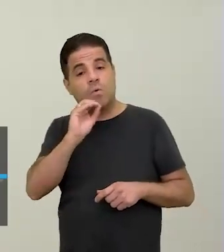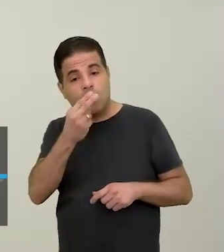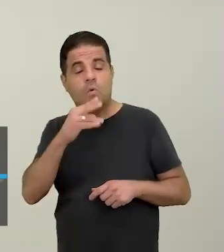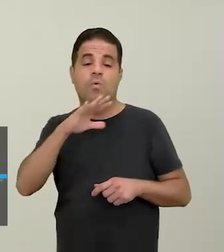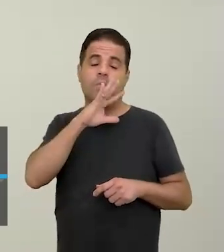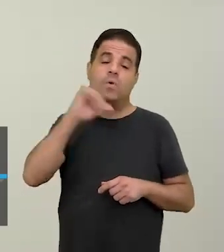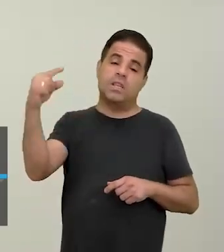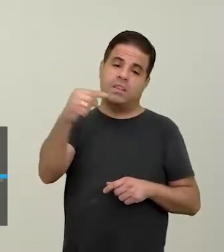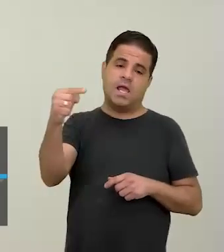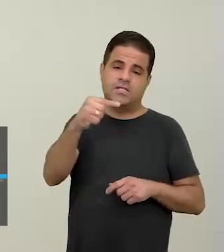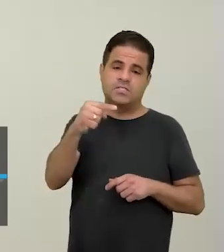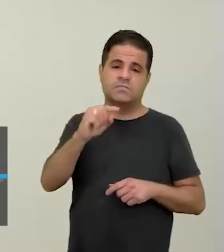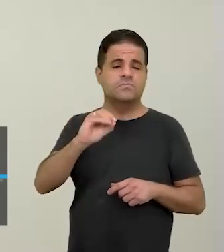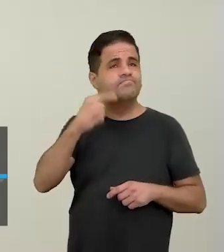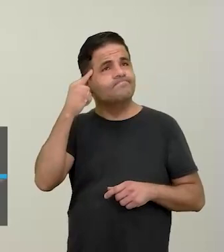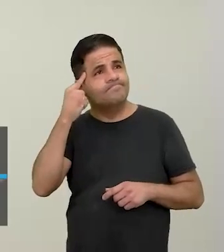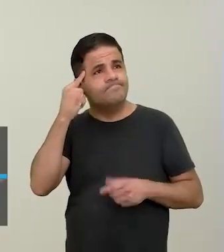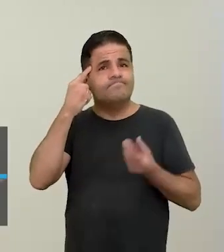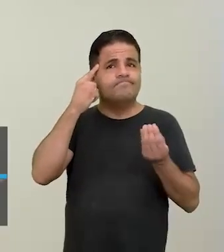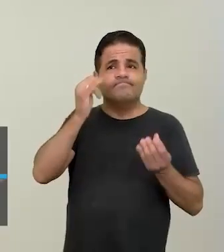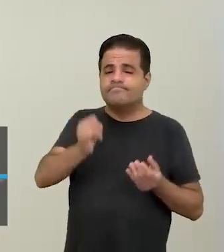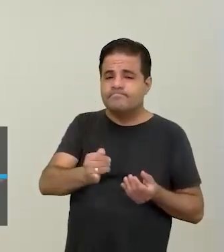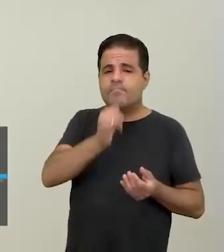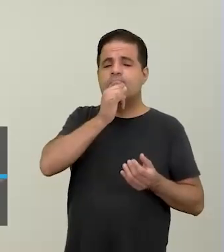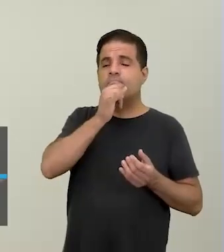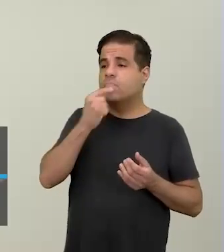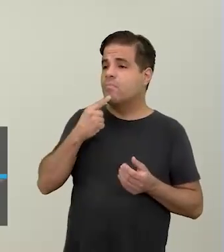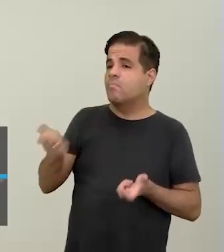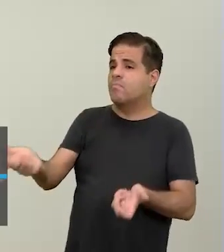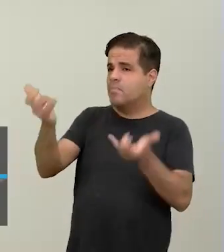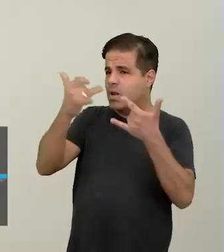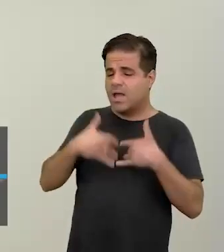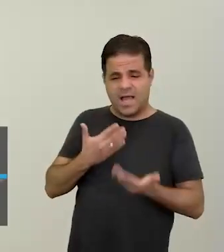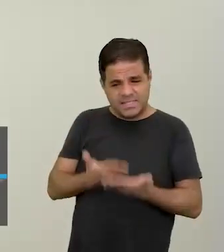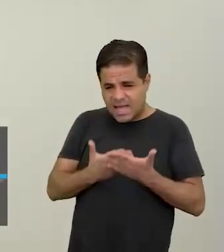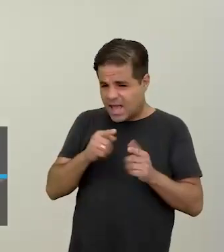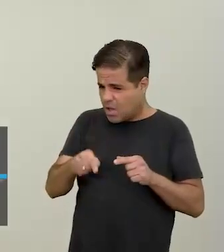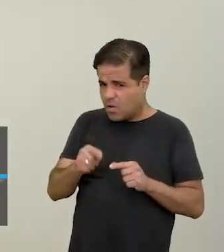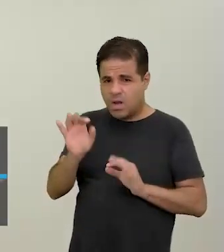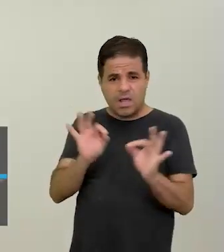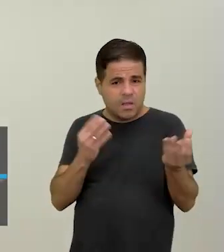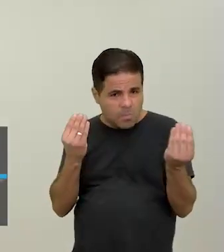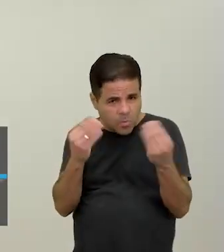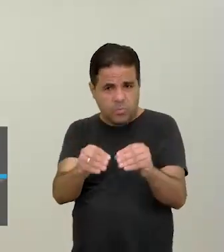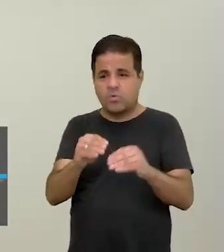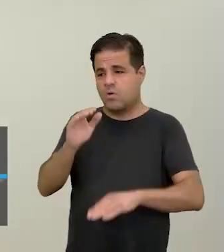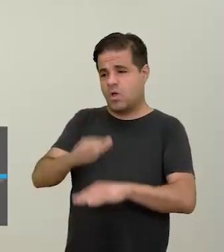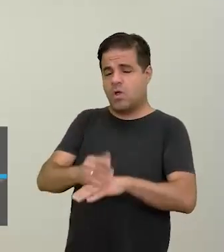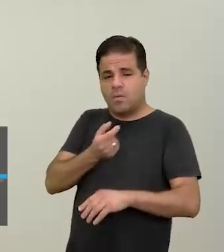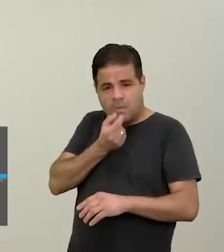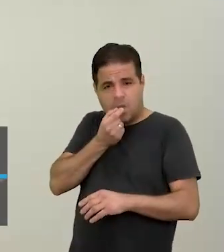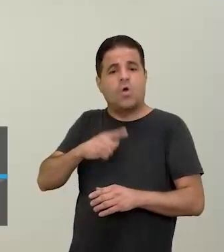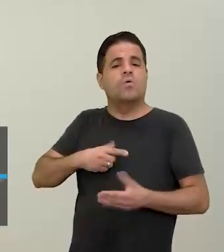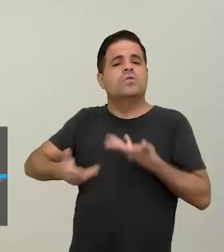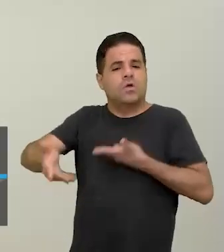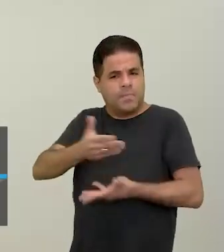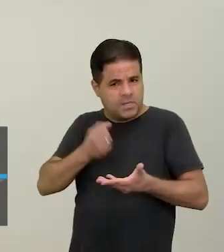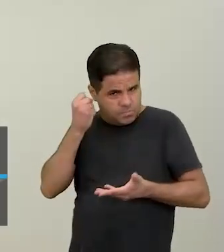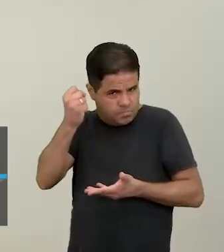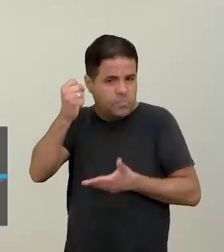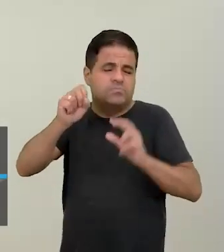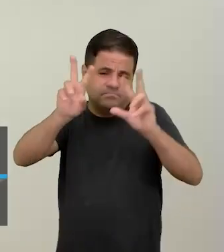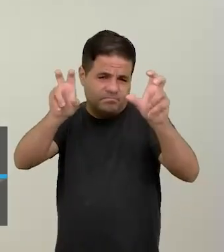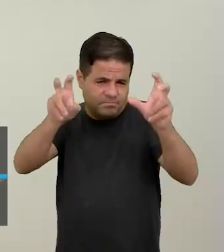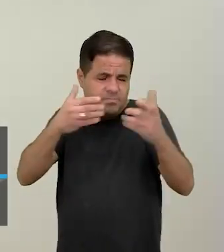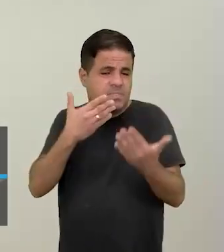negativa, ou quando é aquela noção de poder de, por exemplo, o que o Ti falou, essa aula quem montou foi a Fabi. Eu tenho uma relação de